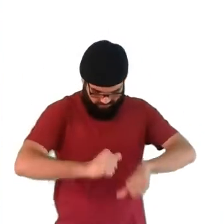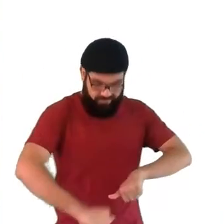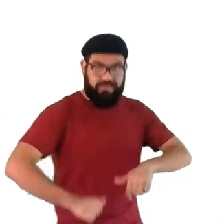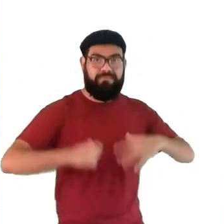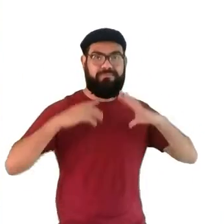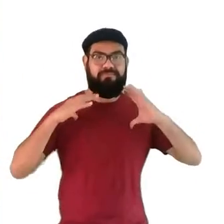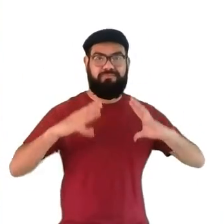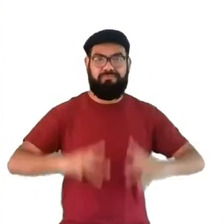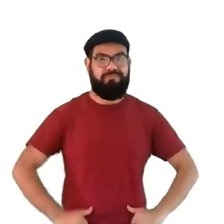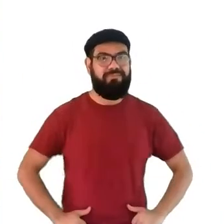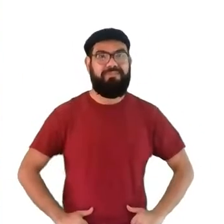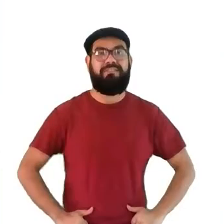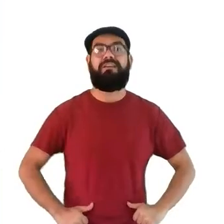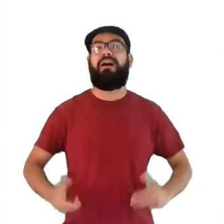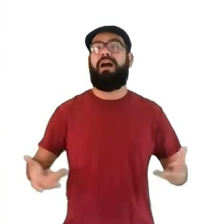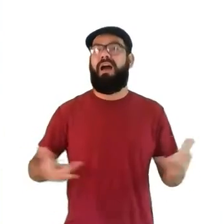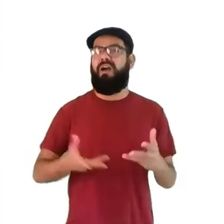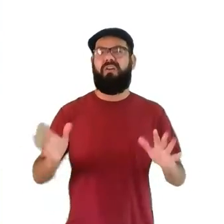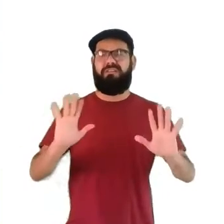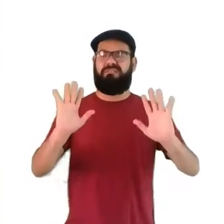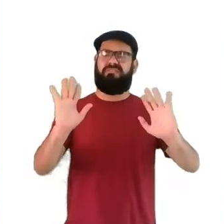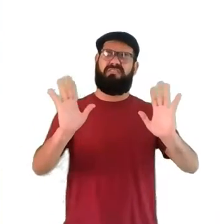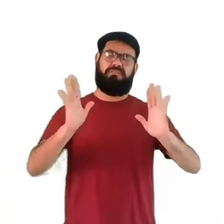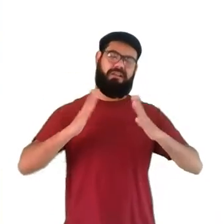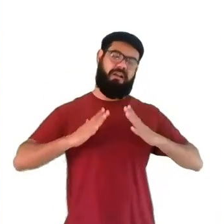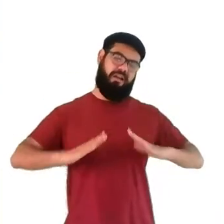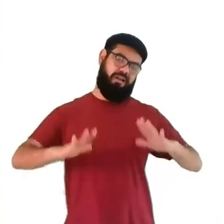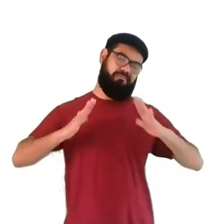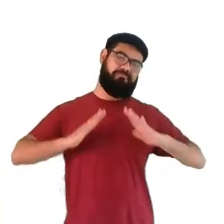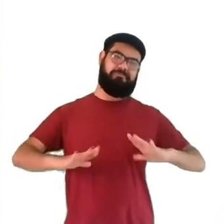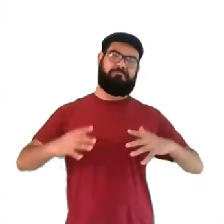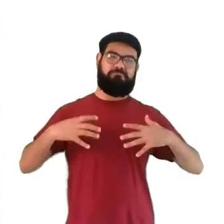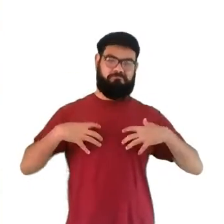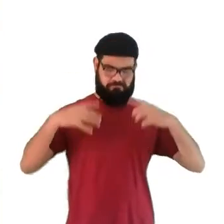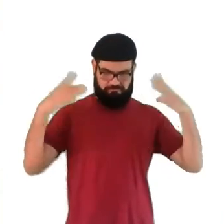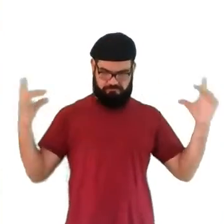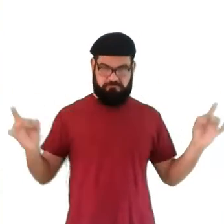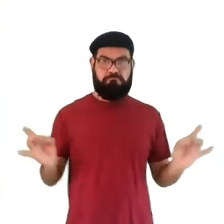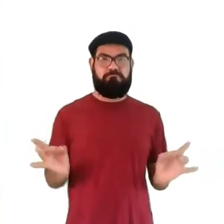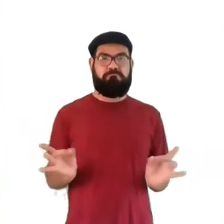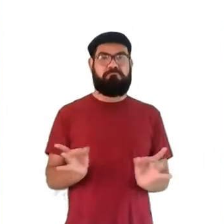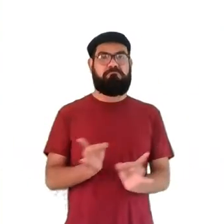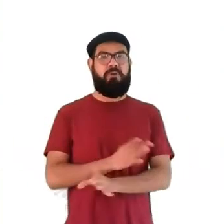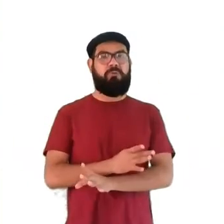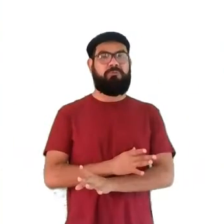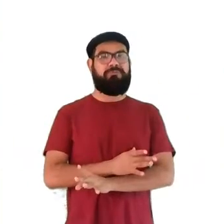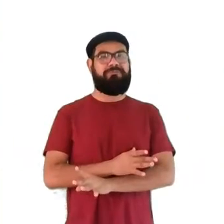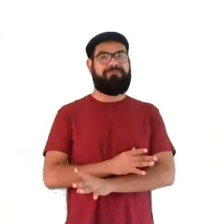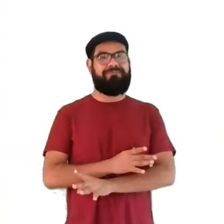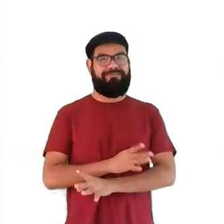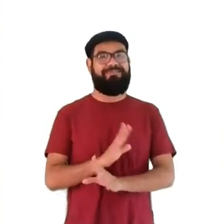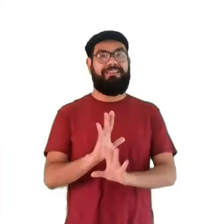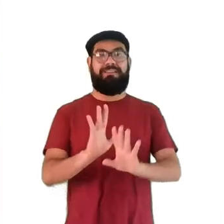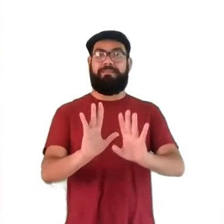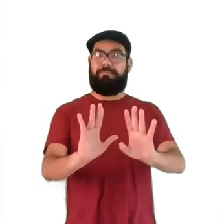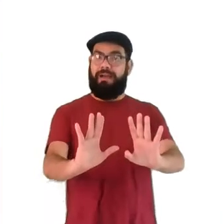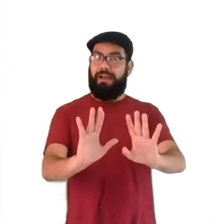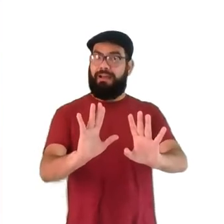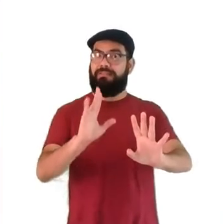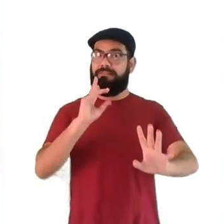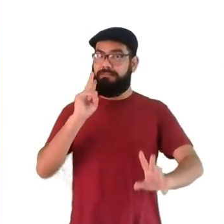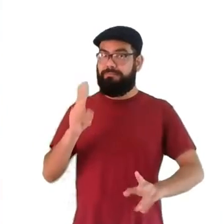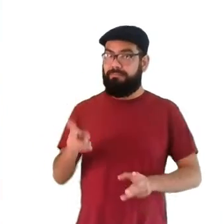estabilizadas, tá? Ou seja, o adulto ele já está fisicamente formado. Mas aí nós percebemos o